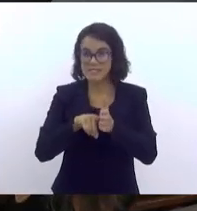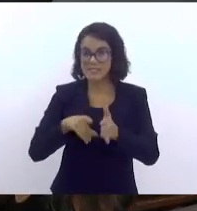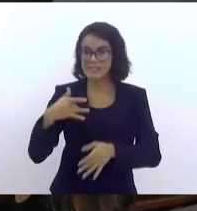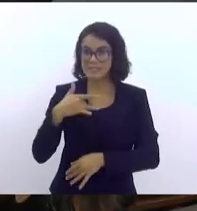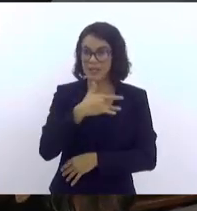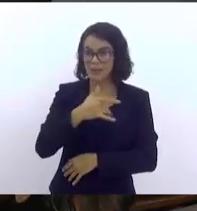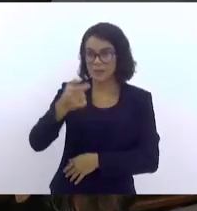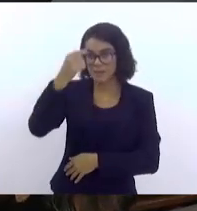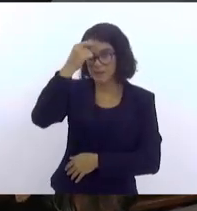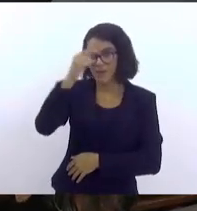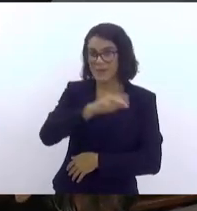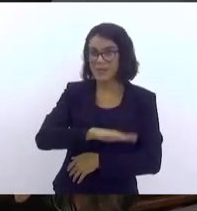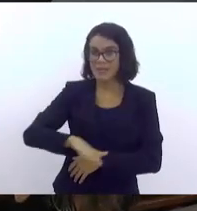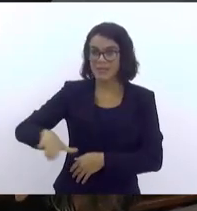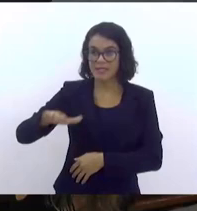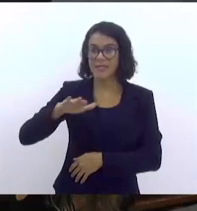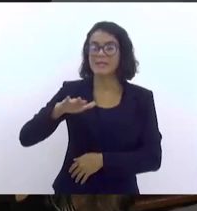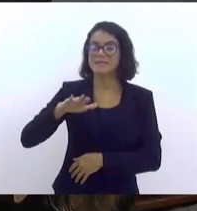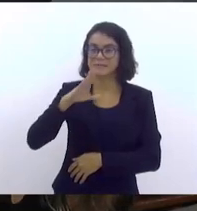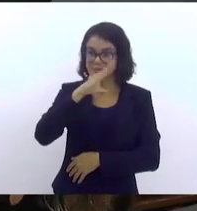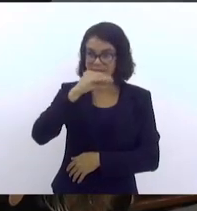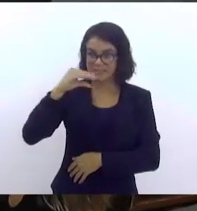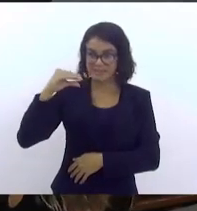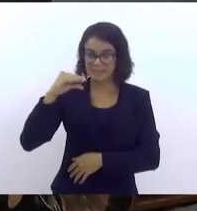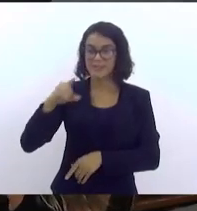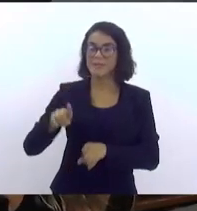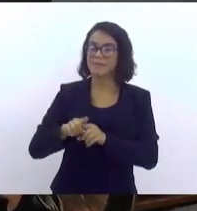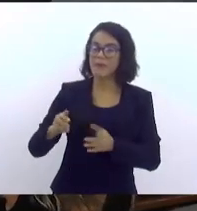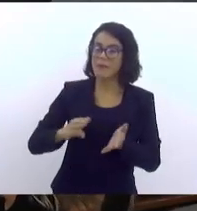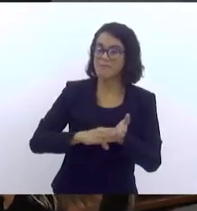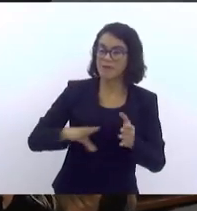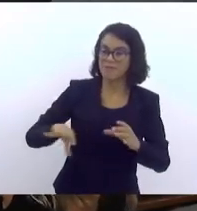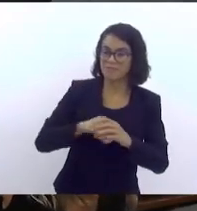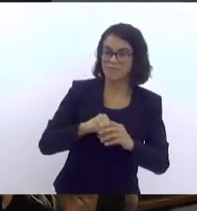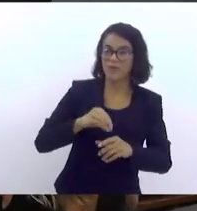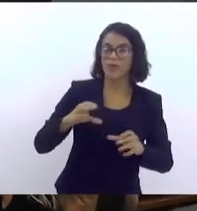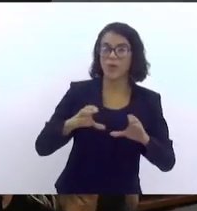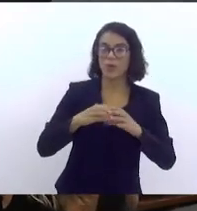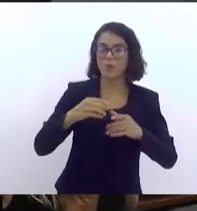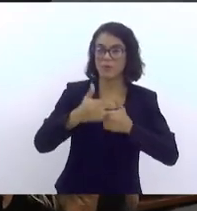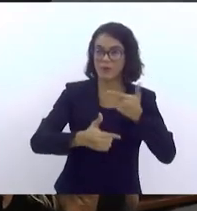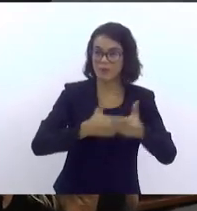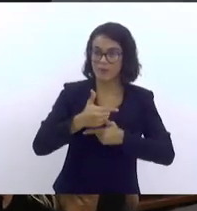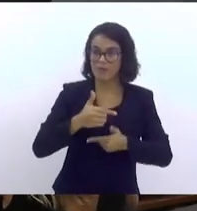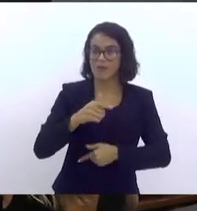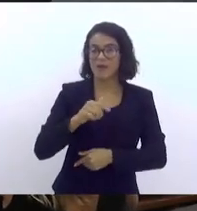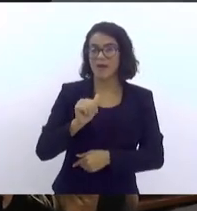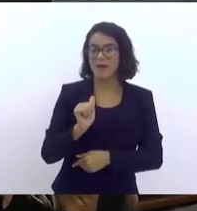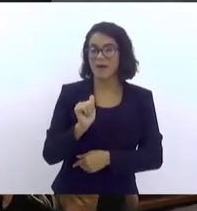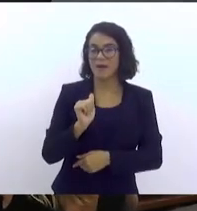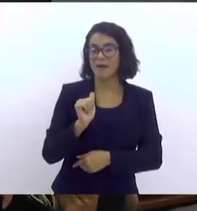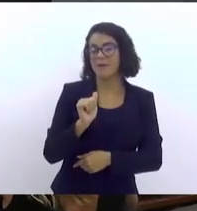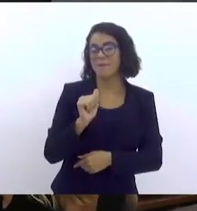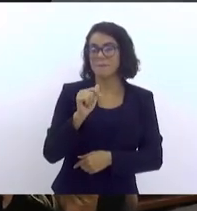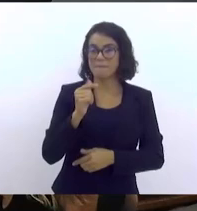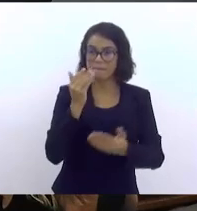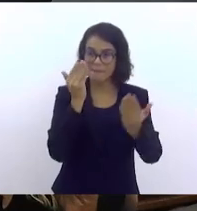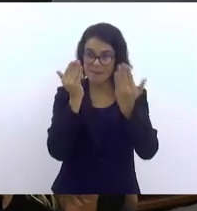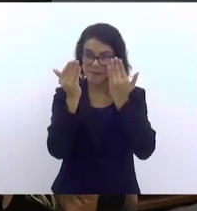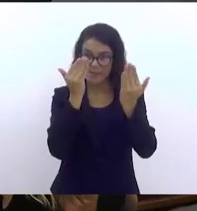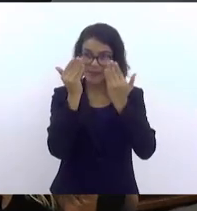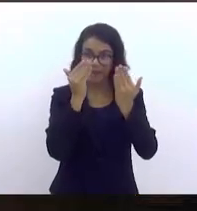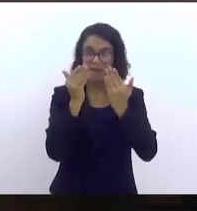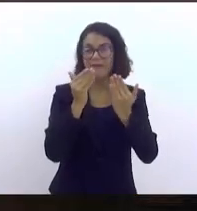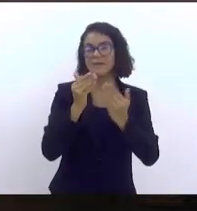Mental de crianças e adolescentes e é membro do GT da ampep psicanálise política e